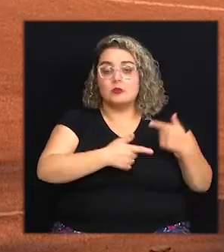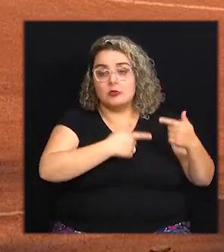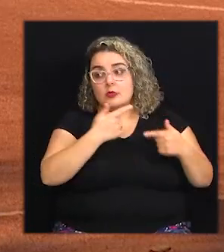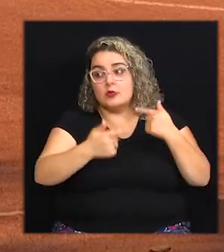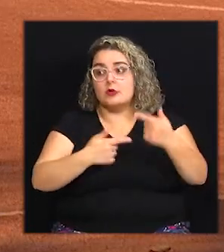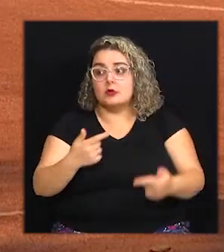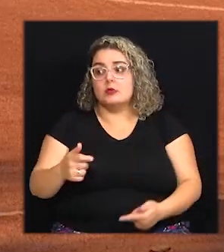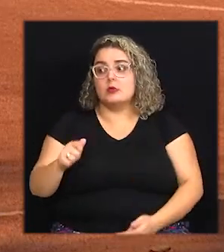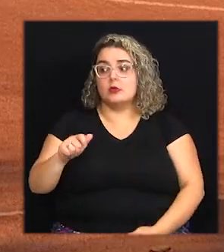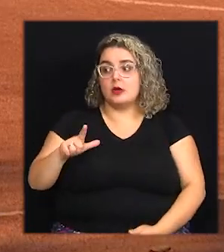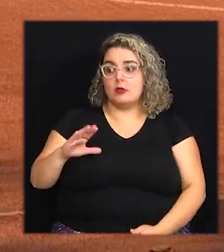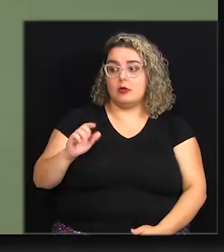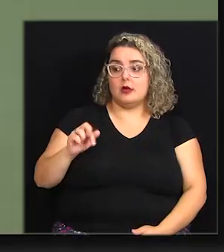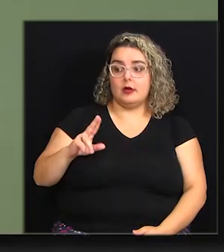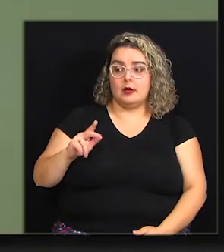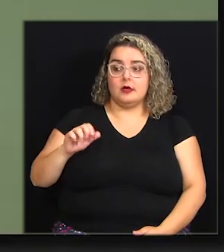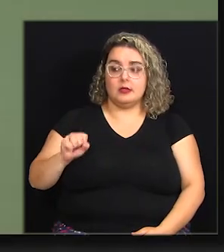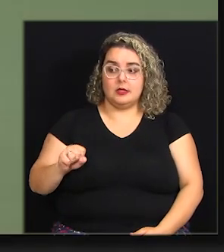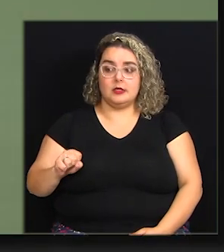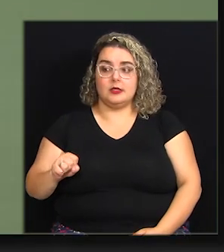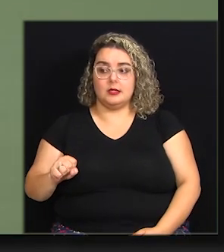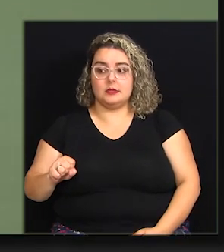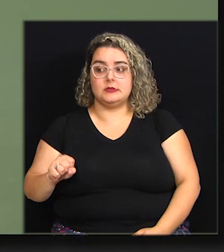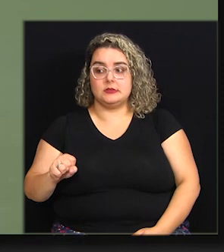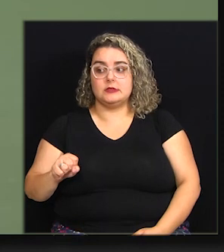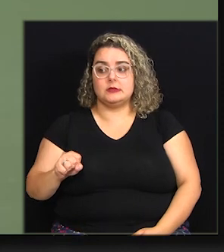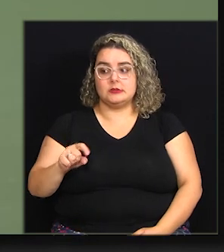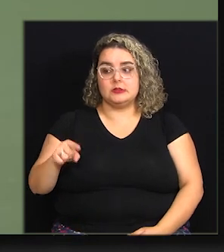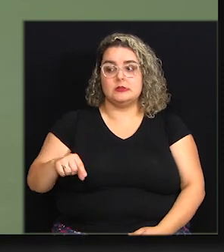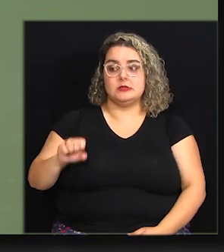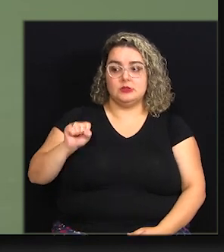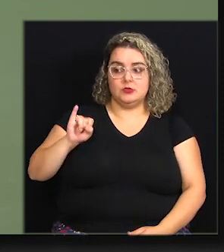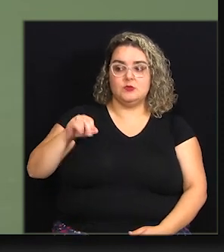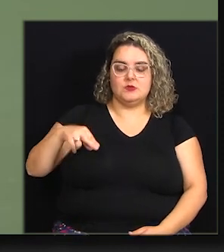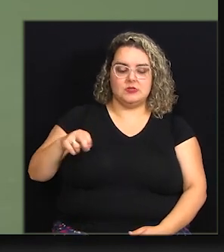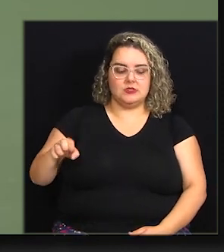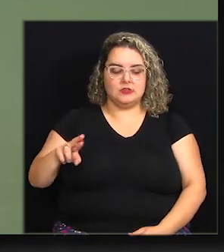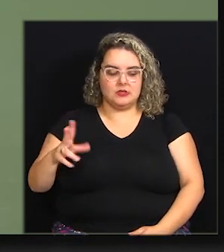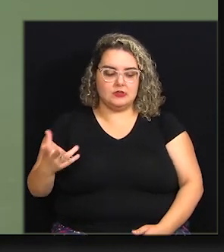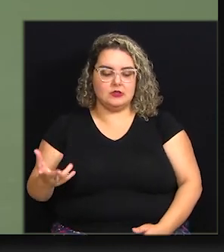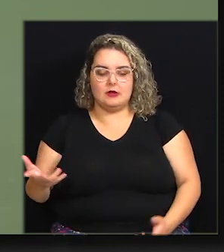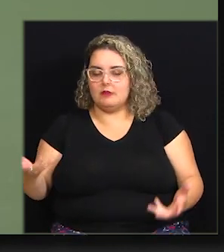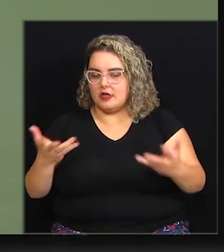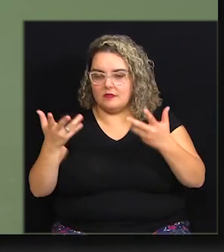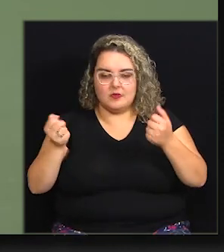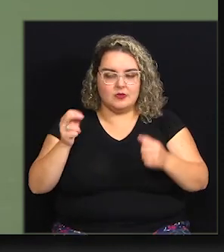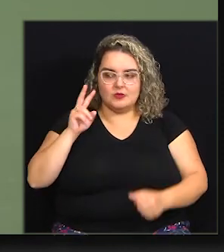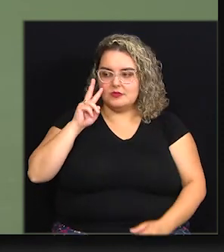geração, é o Alcaraz e o Sinner. Eu acho que é incrível assistir eles jogando.